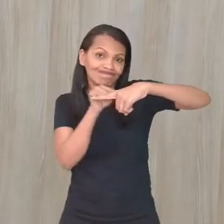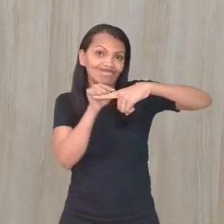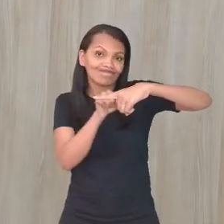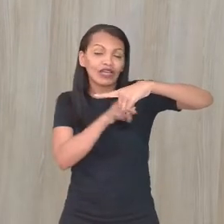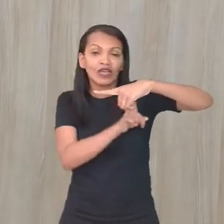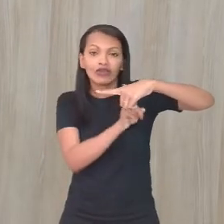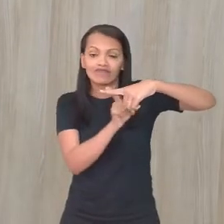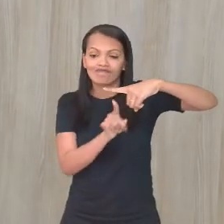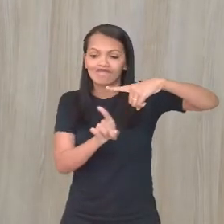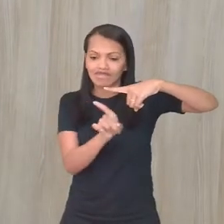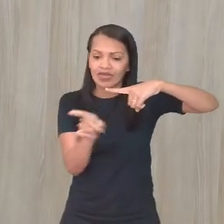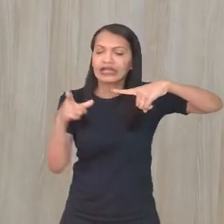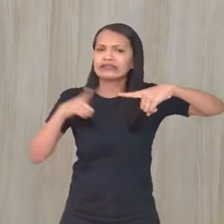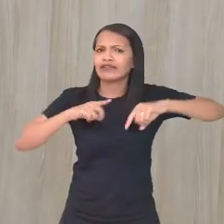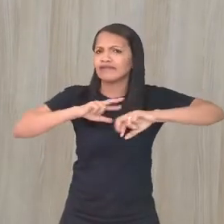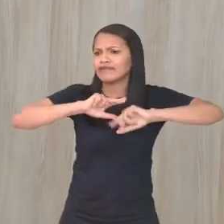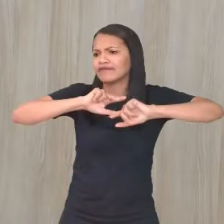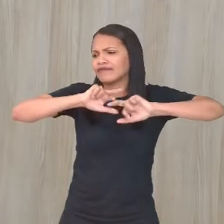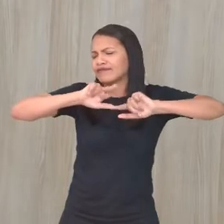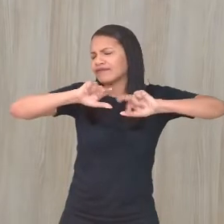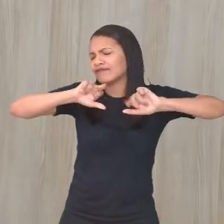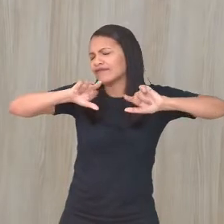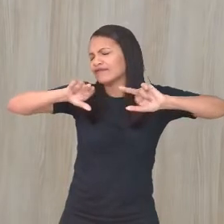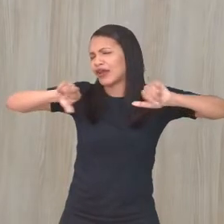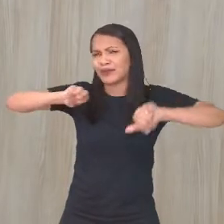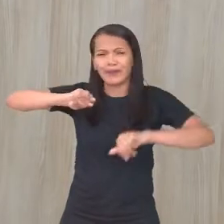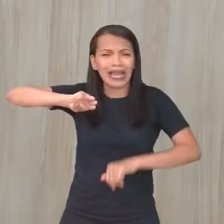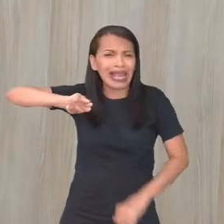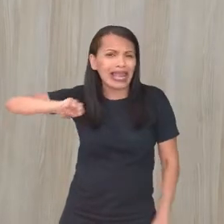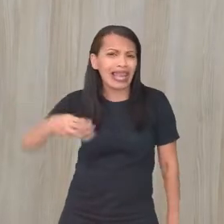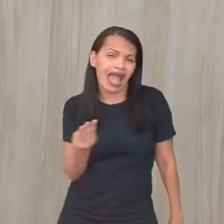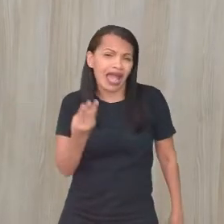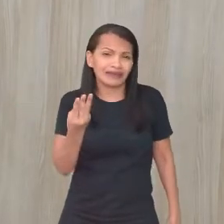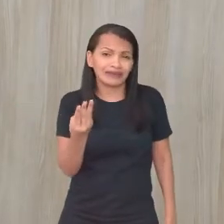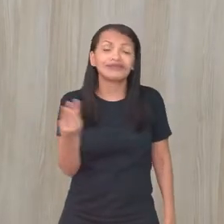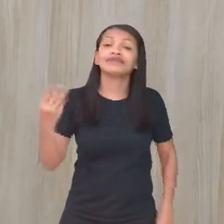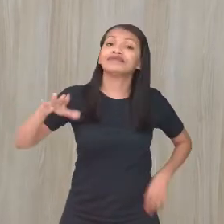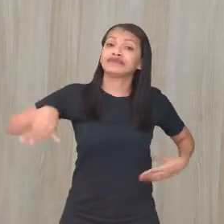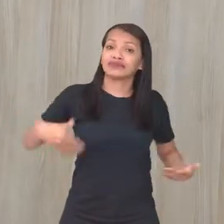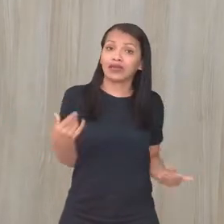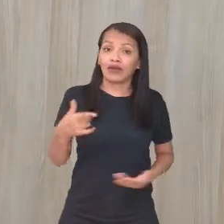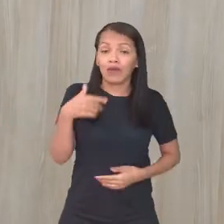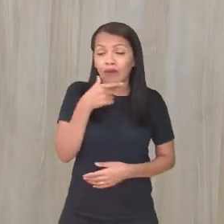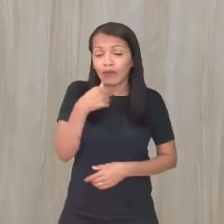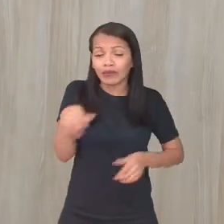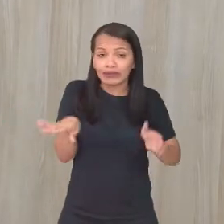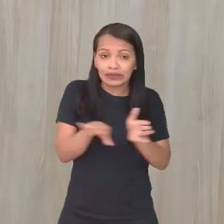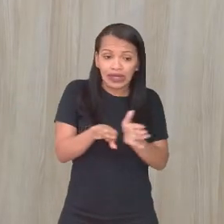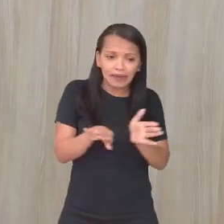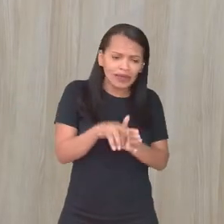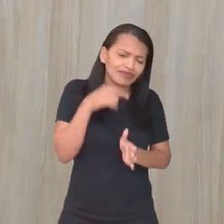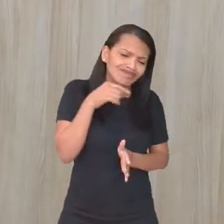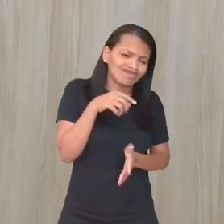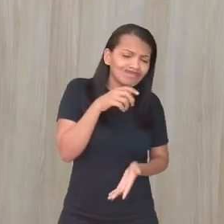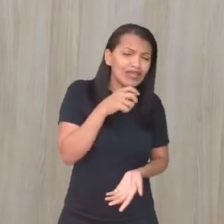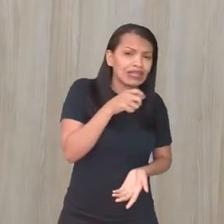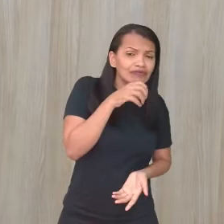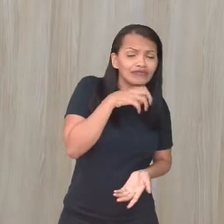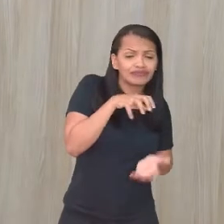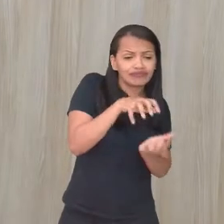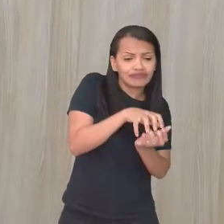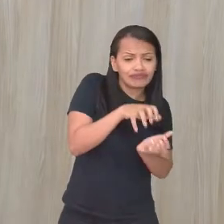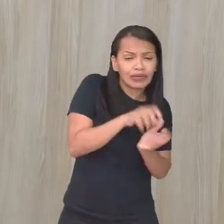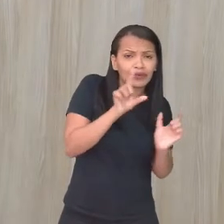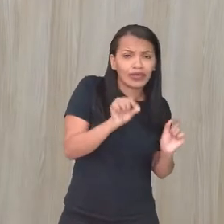vão ter milhares de espermatozoides. Também os homens chegam a uma fase da vida, à medida que vão envelhecendo, que vão ter essa